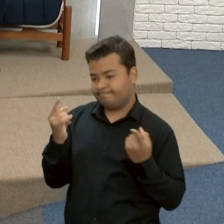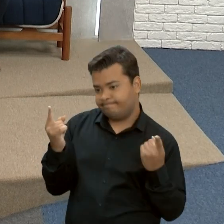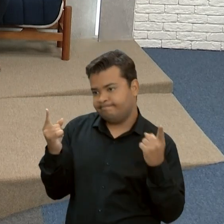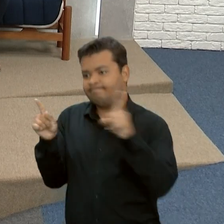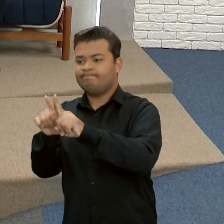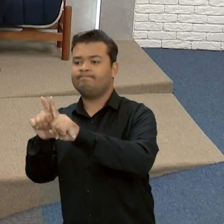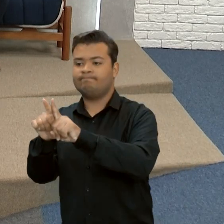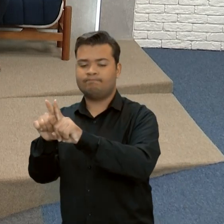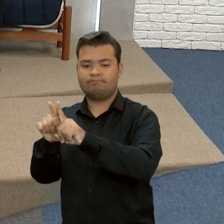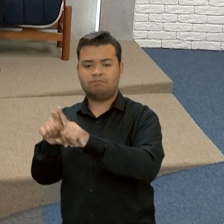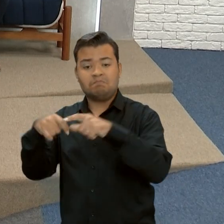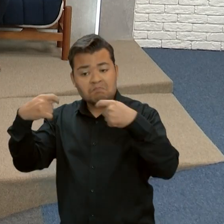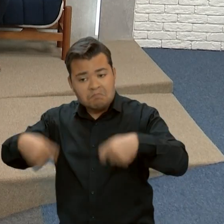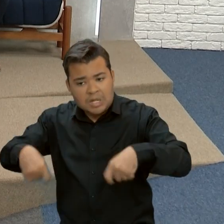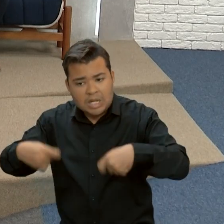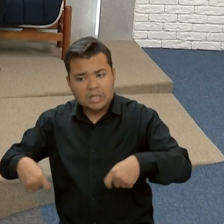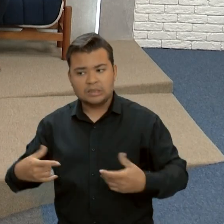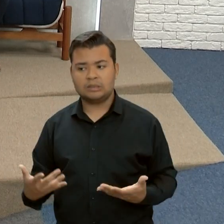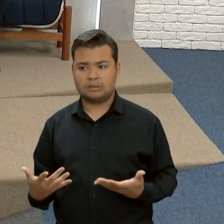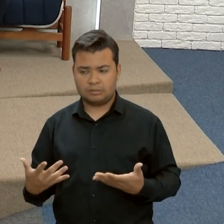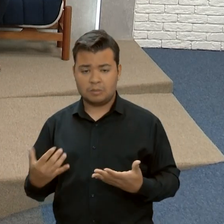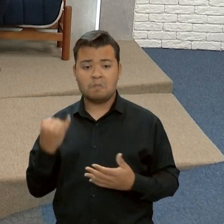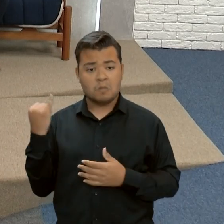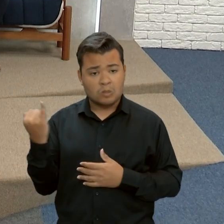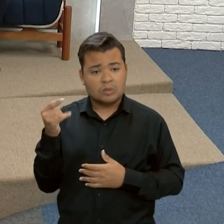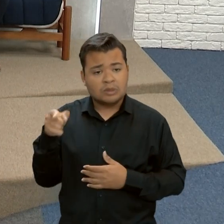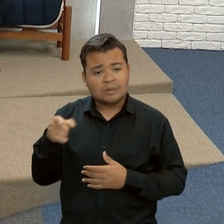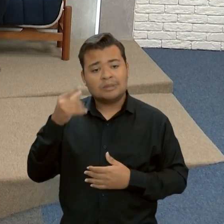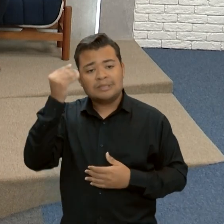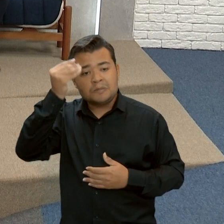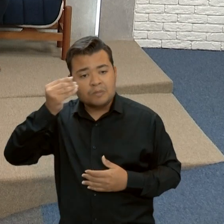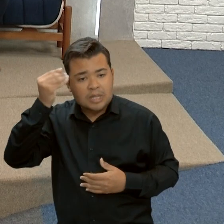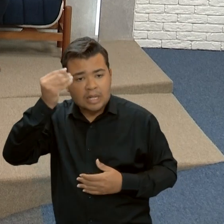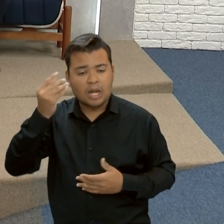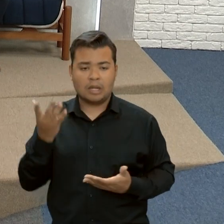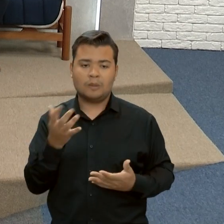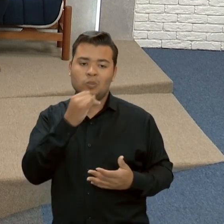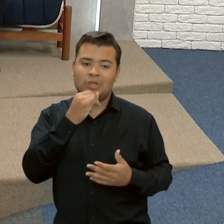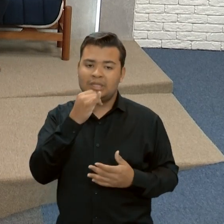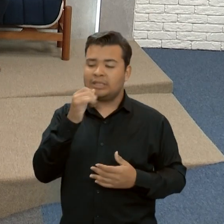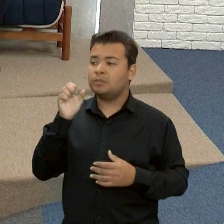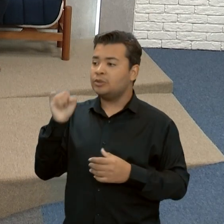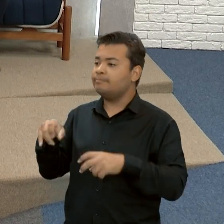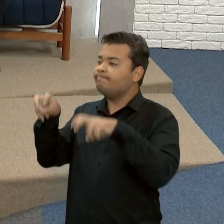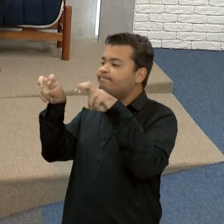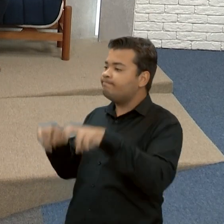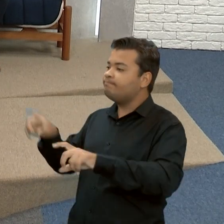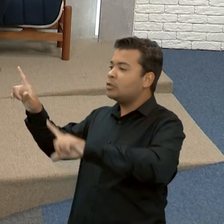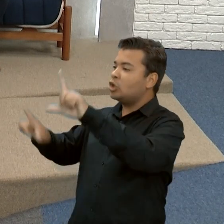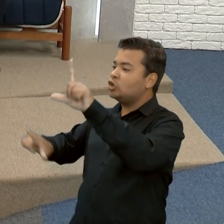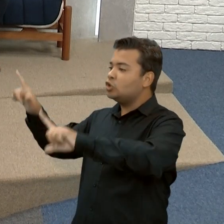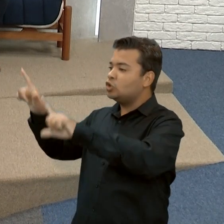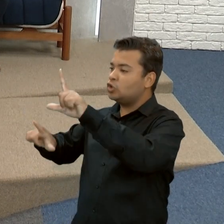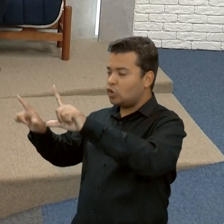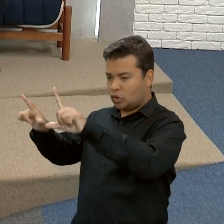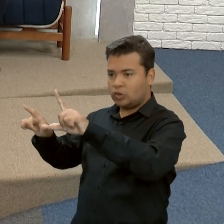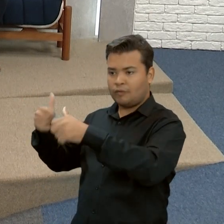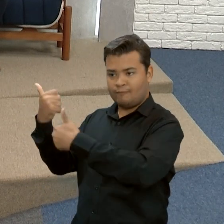cada experiência, como o Renan disse, né? Se eu estou assistindo o jogo com meu filho, ali não é só assistir o